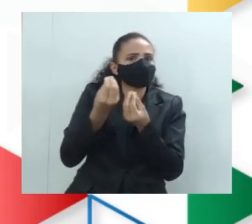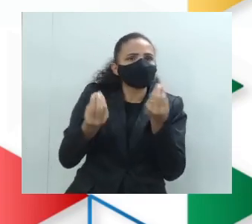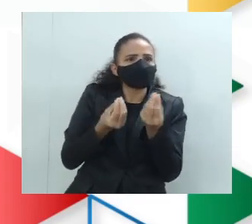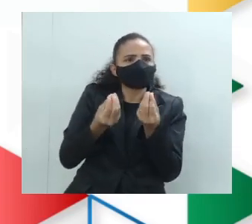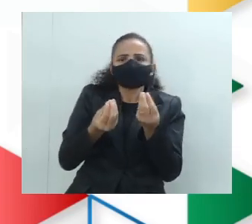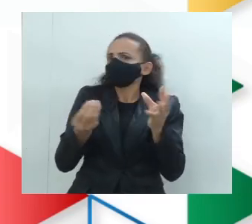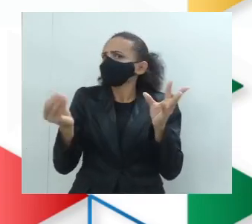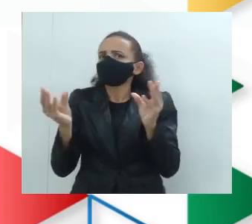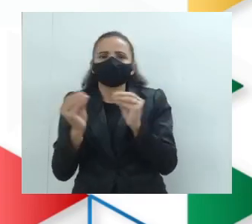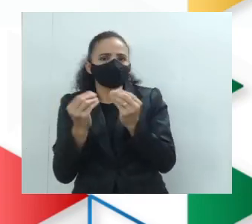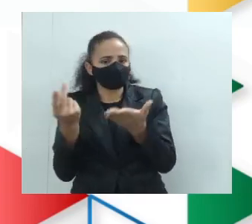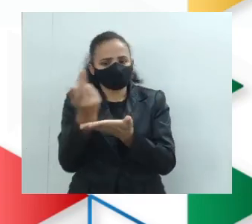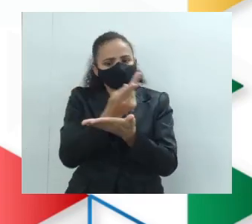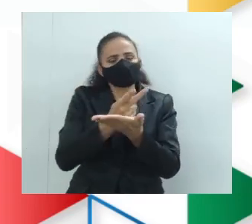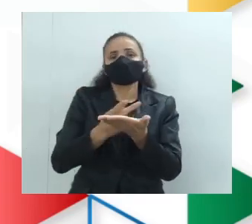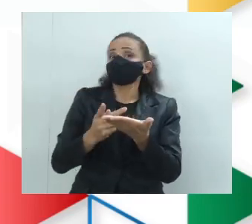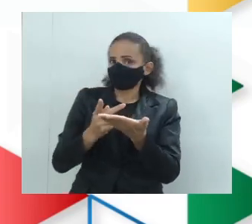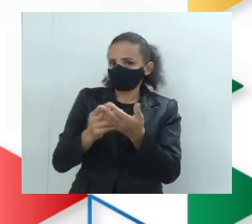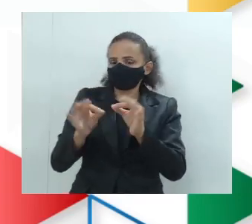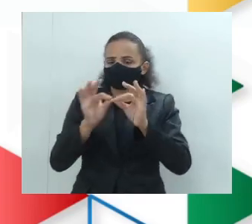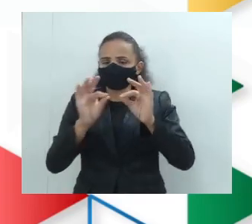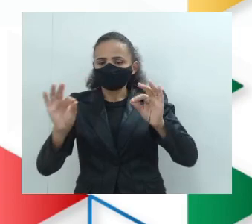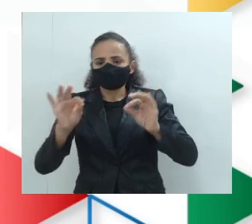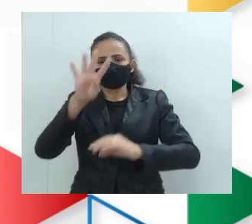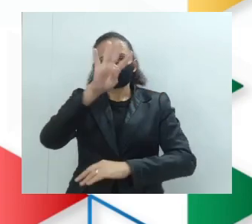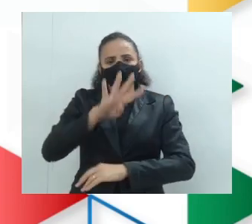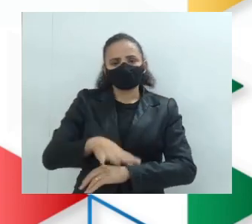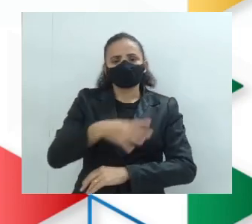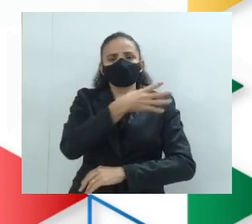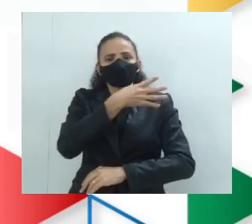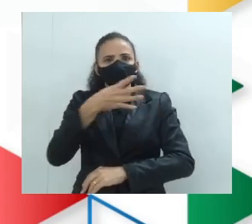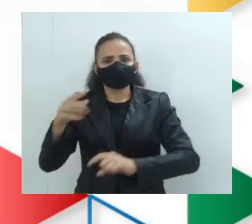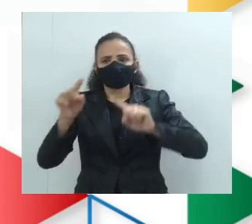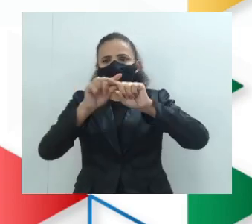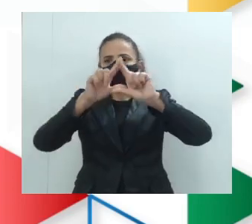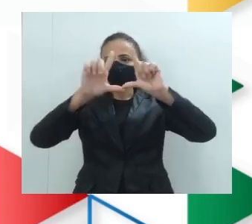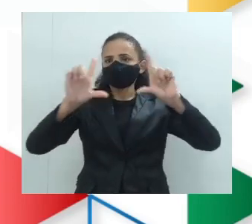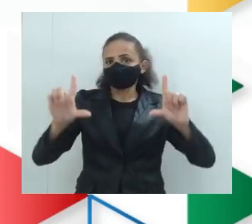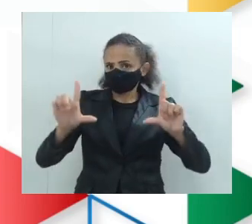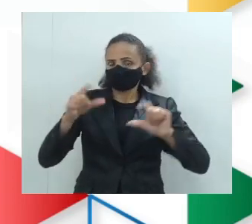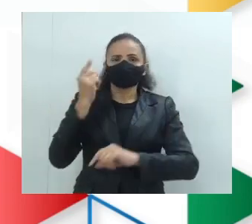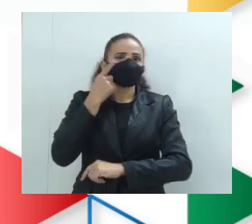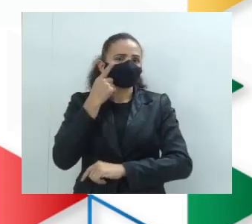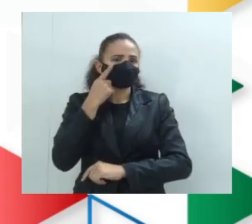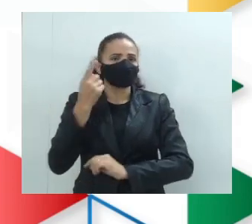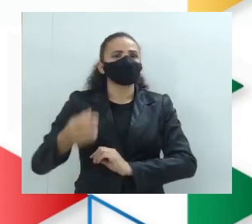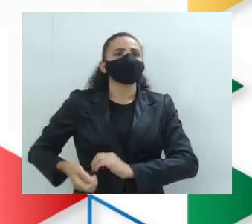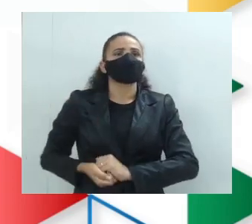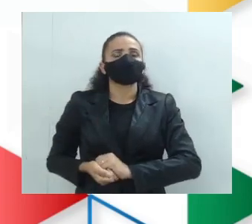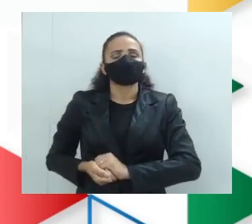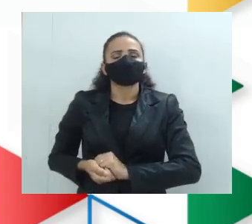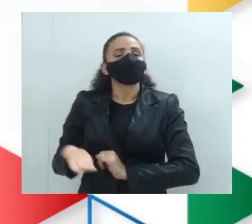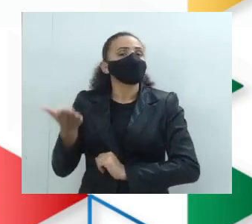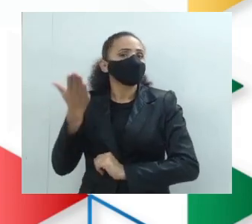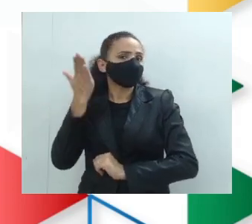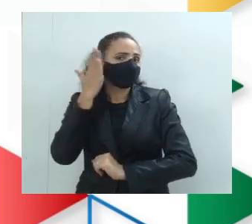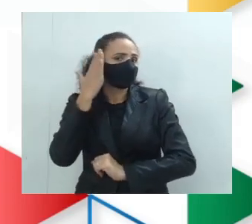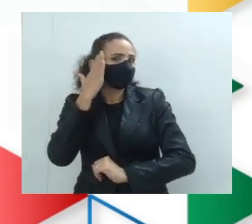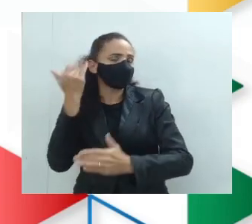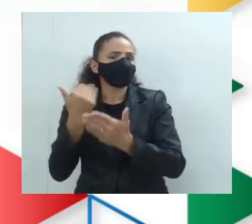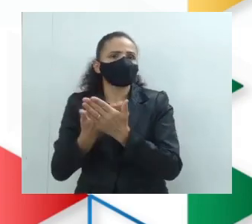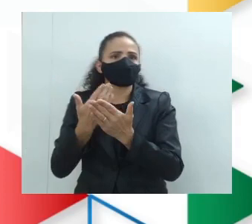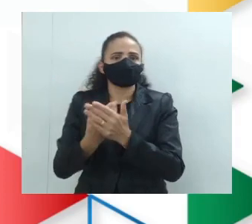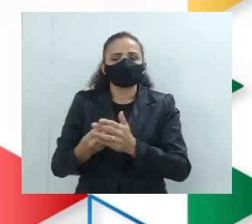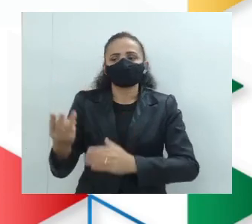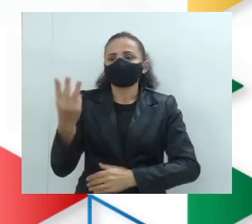restrita apenas à figura, mas a gente vai ver em quadros, em imagens, ok? Segue comigo. Ó, vamos então estudar